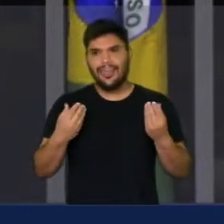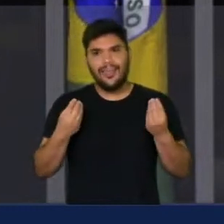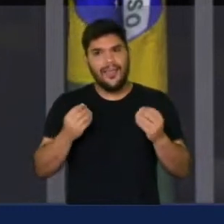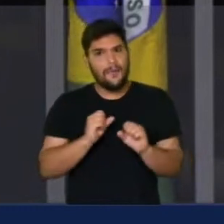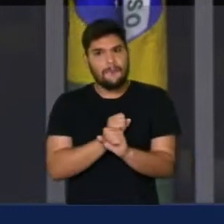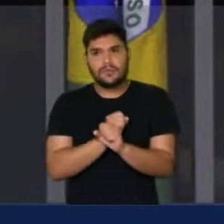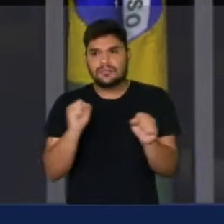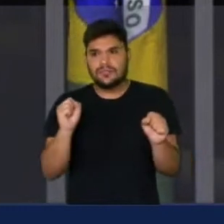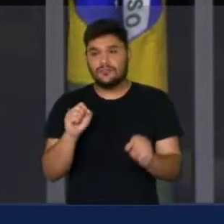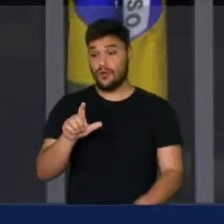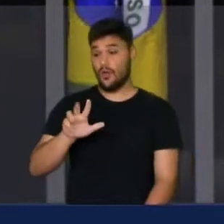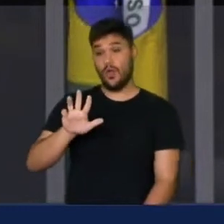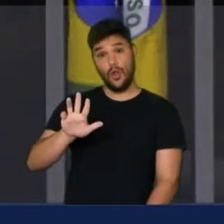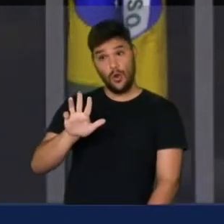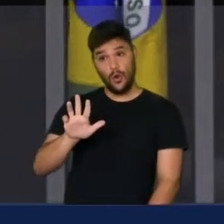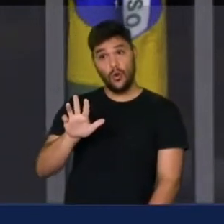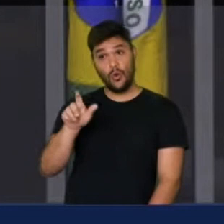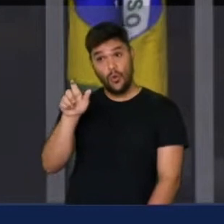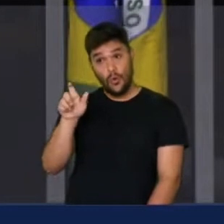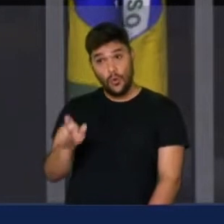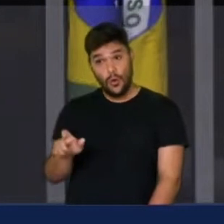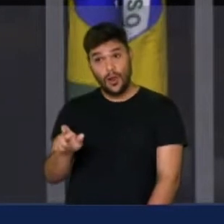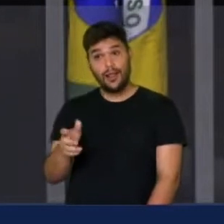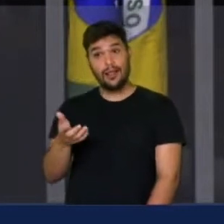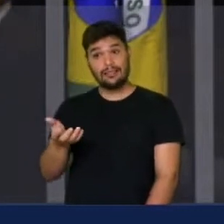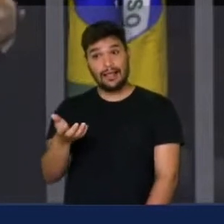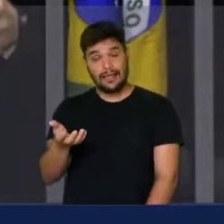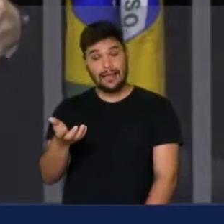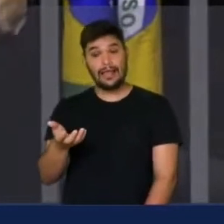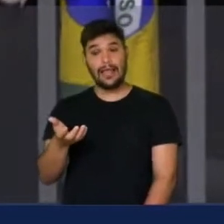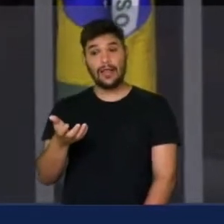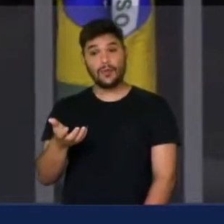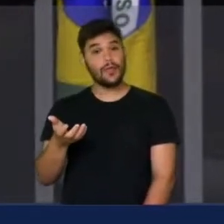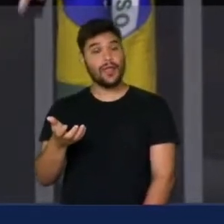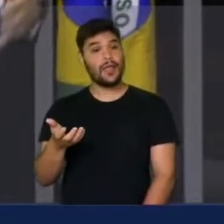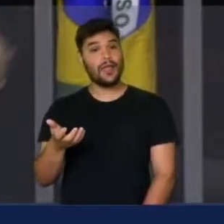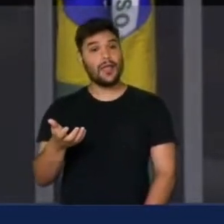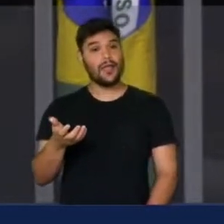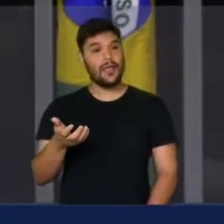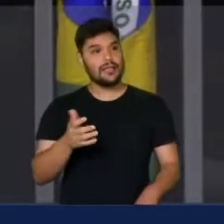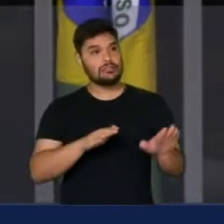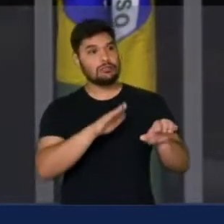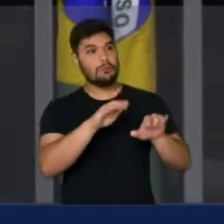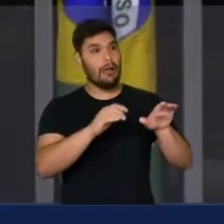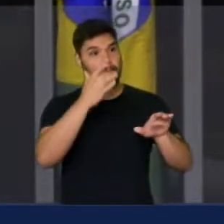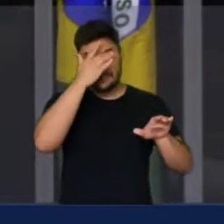Lula está querendo colocar todas as raposas para cuidar do galinheiro.